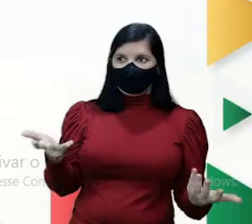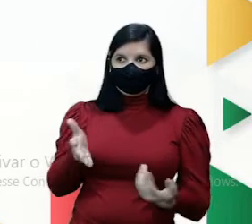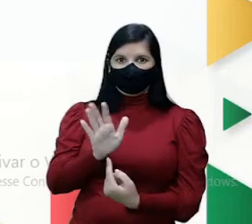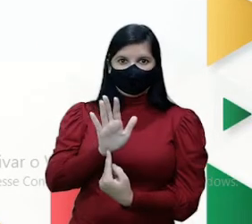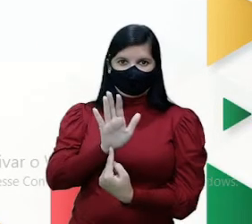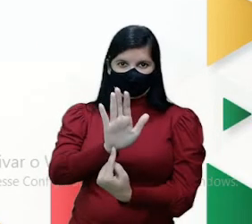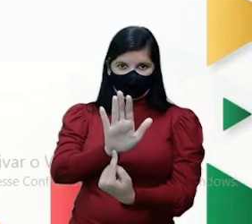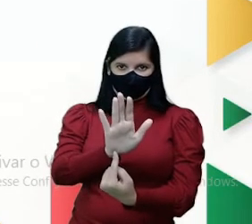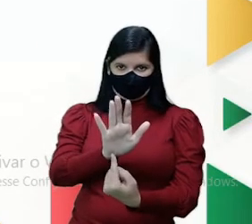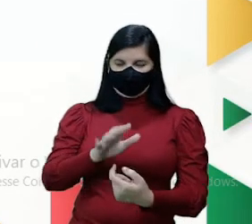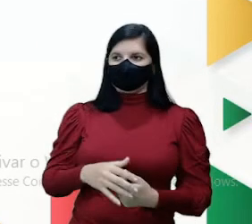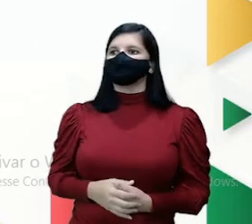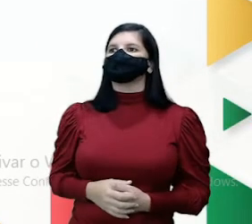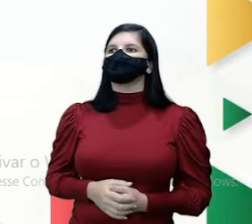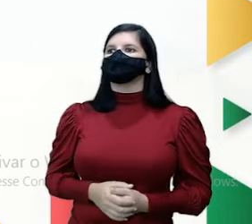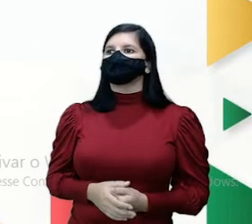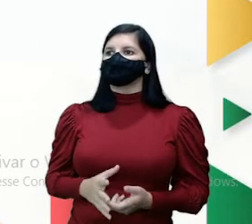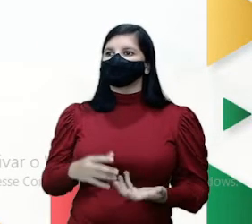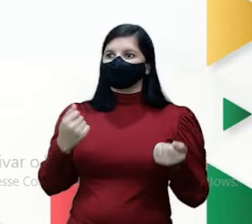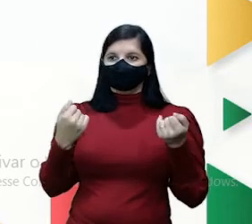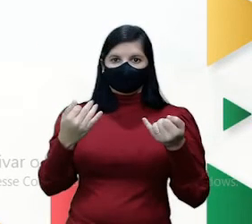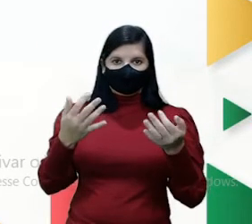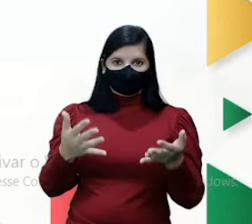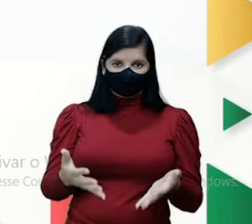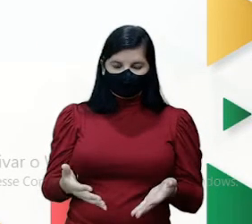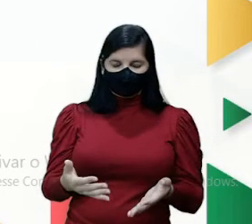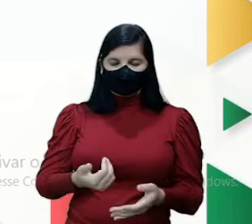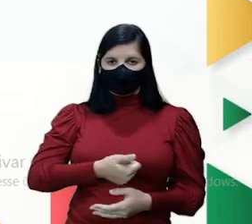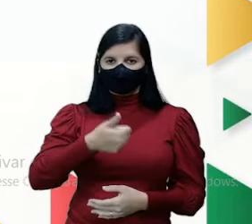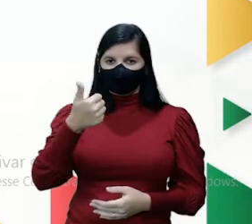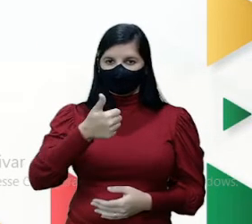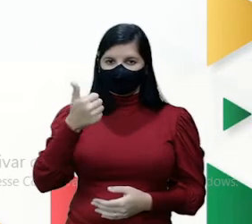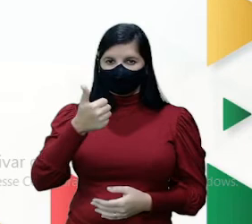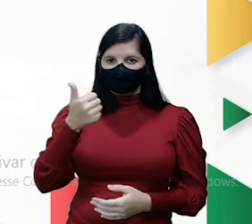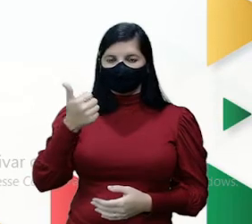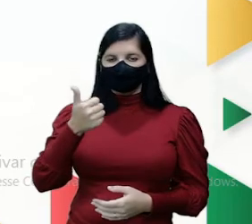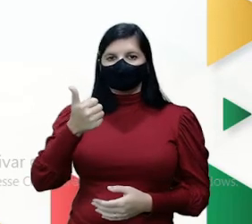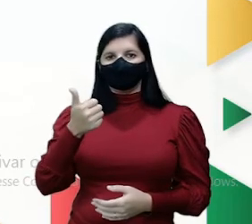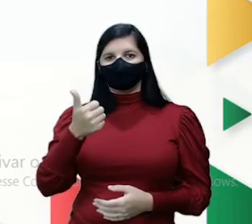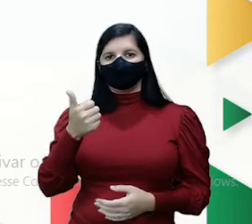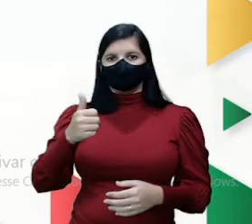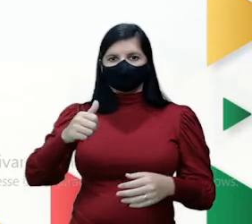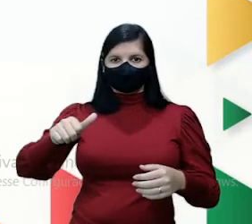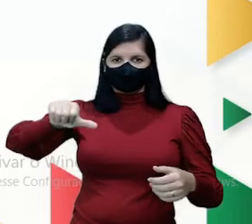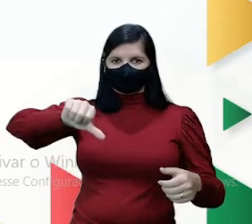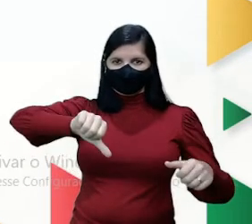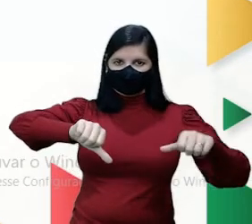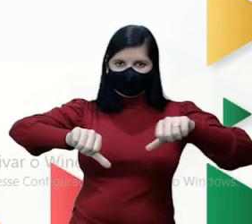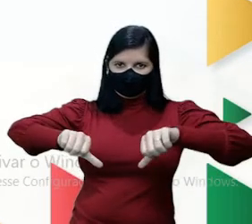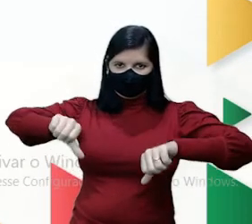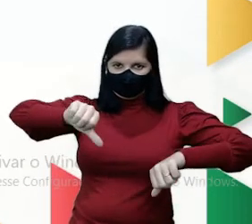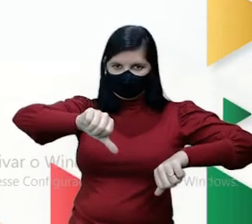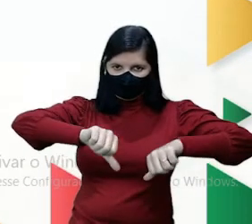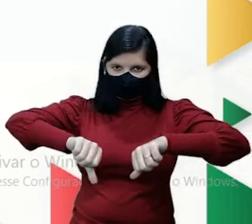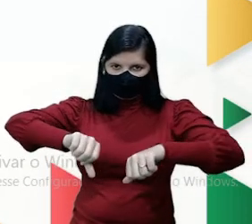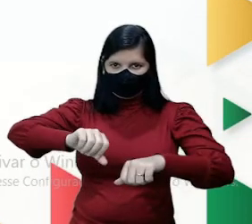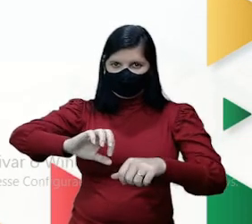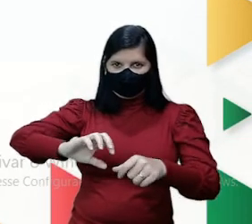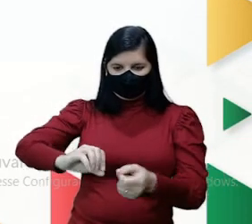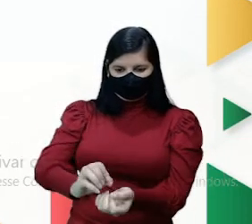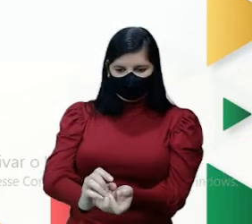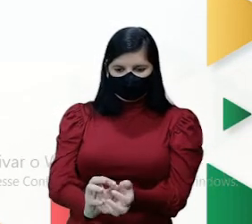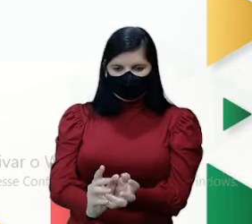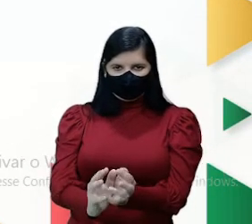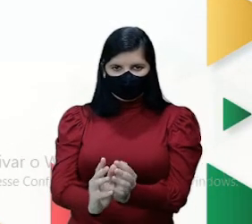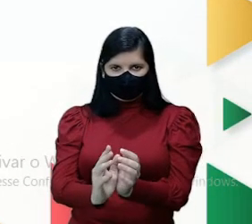nessa imagem. Lembra que eu falei para vocês? Primeiro ali a gente colocou o coagulante. Depois aquele